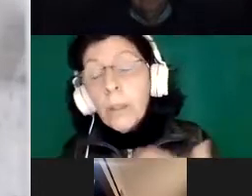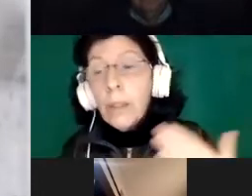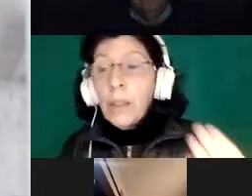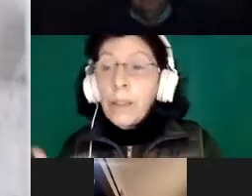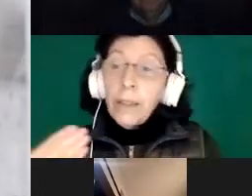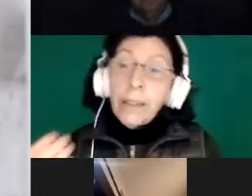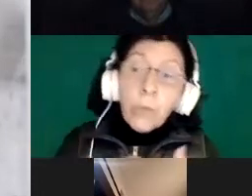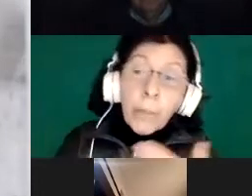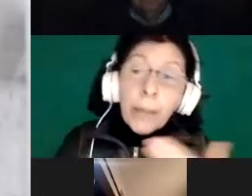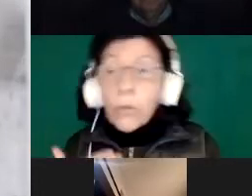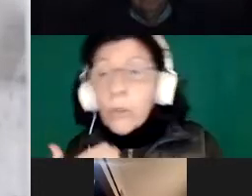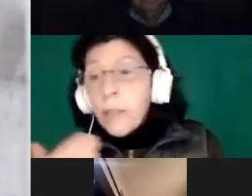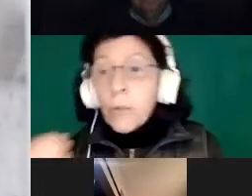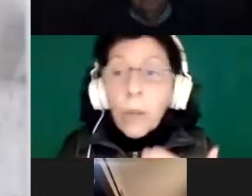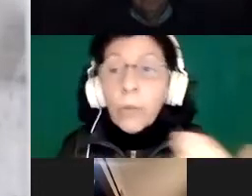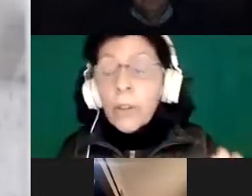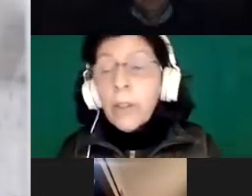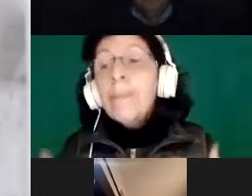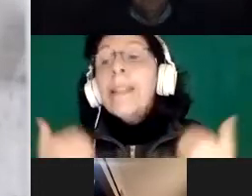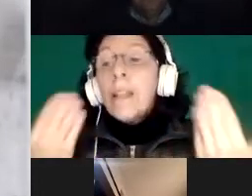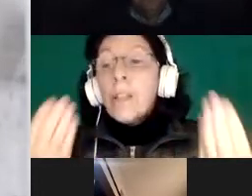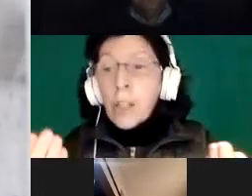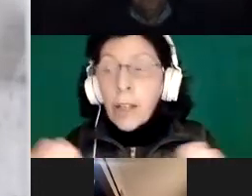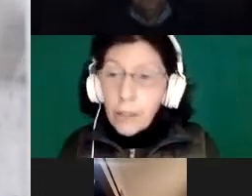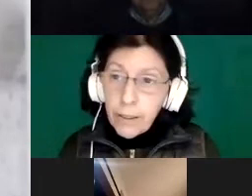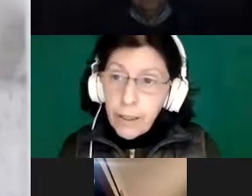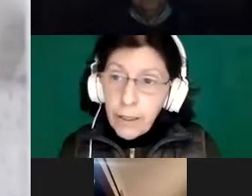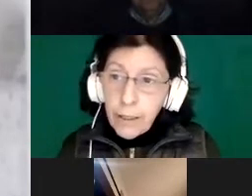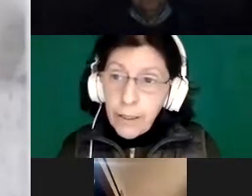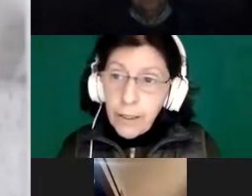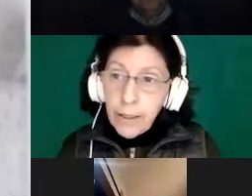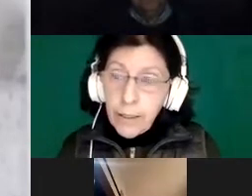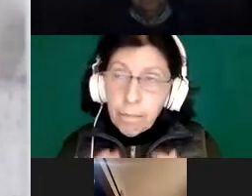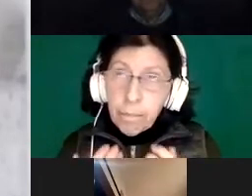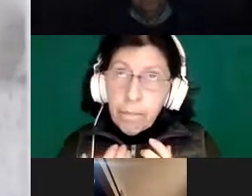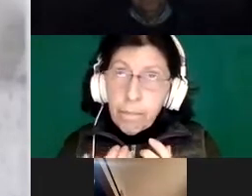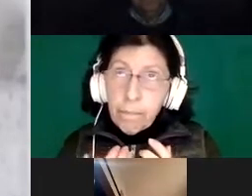como eventualmente não conseguiríamos a esta escala